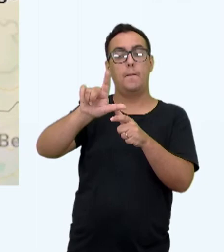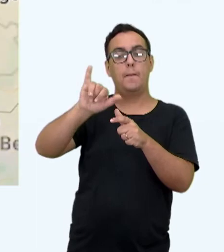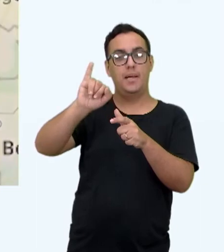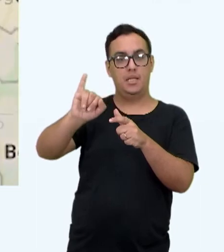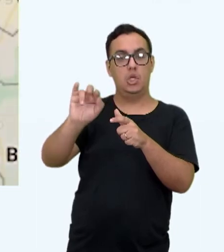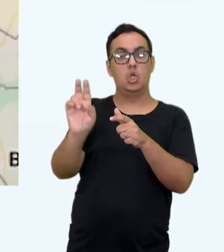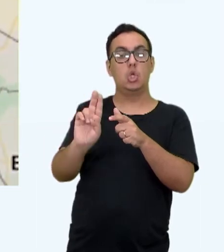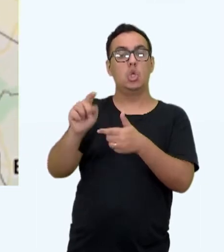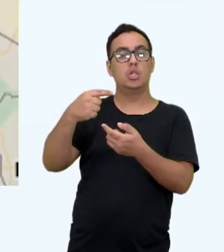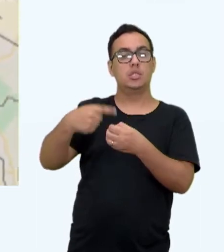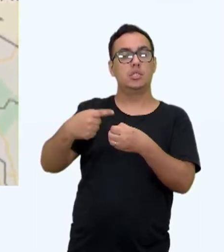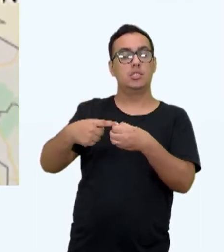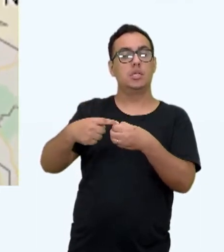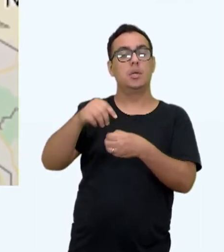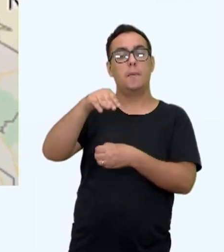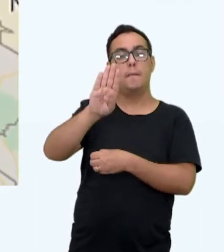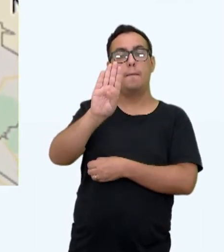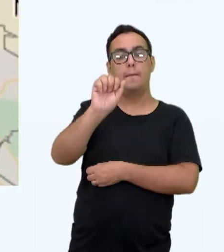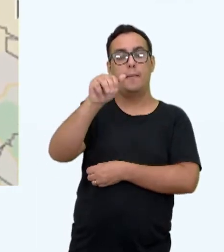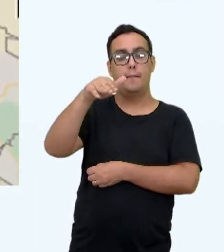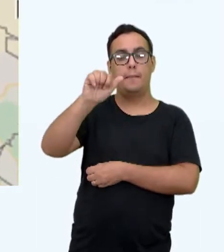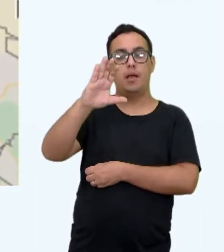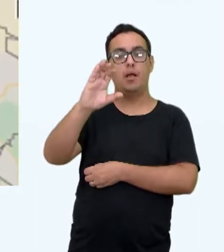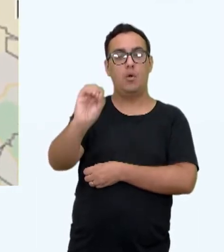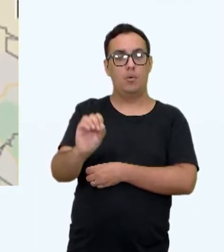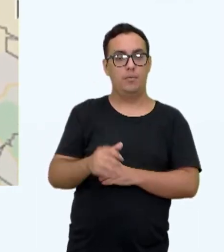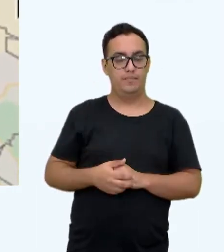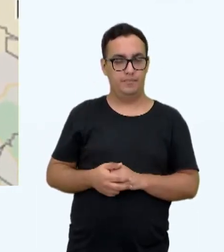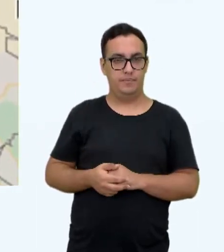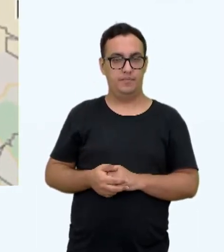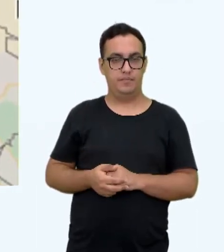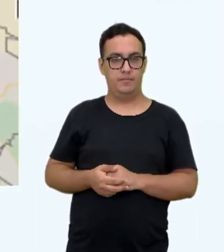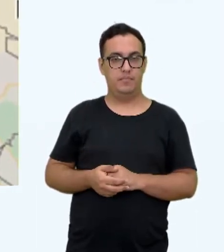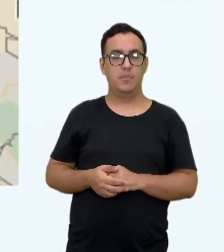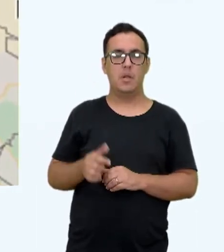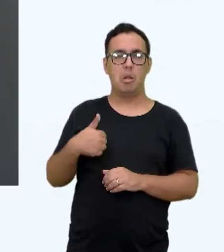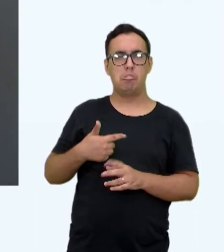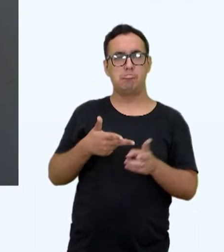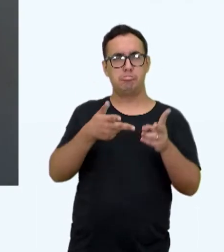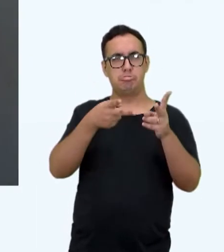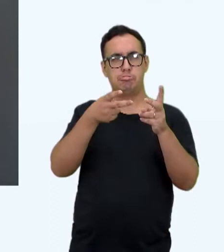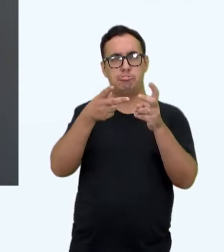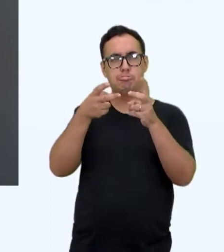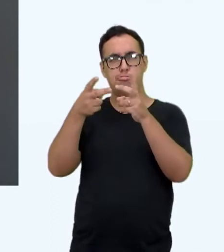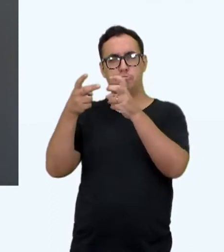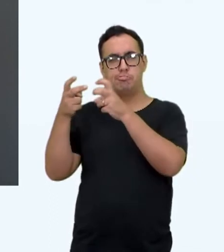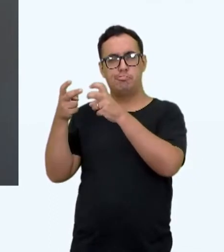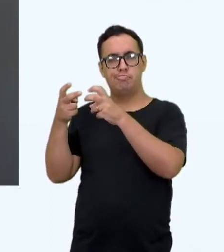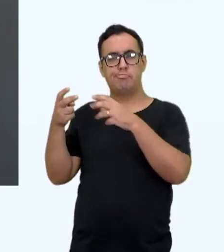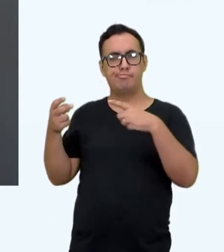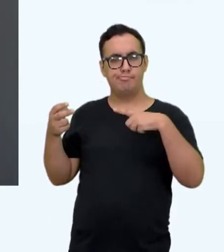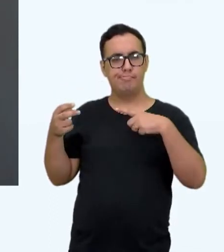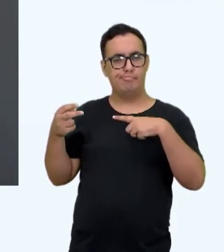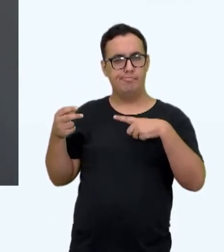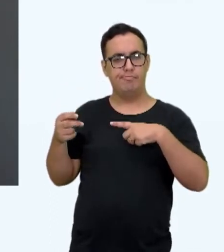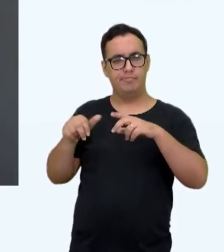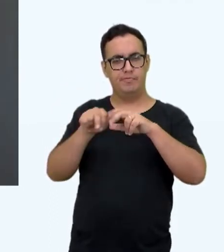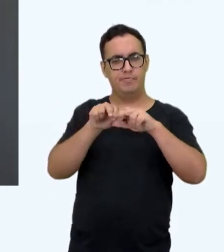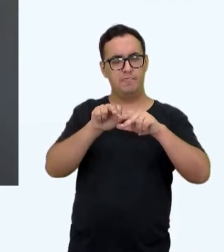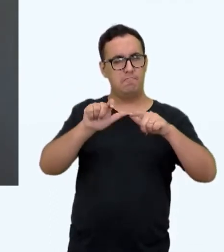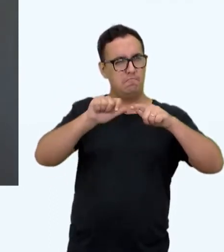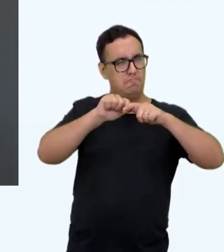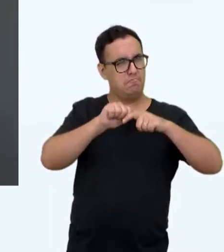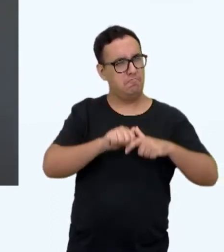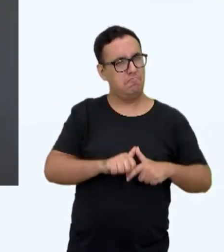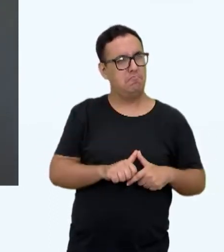de Bamako. Eu comecei a perceber que havia uma grande